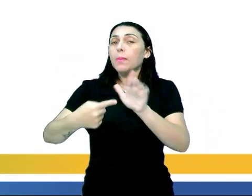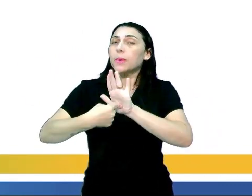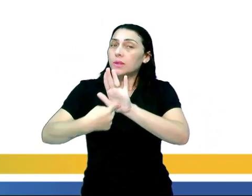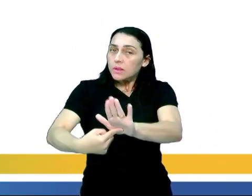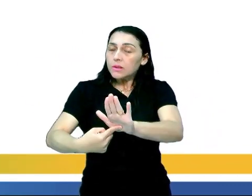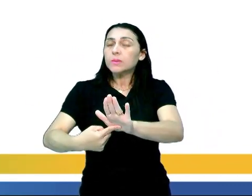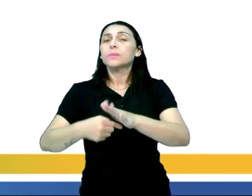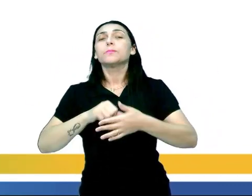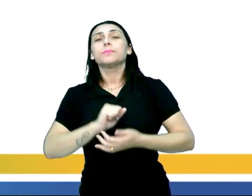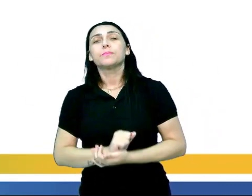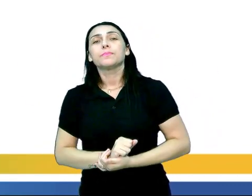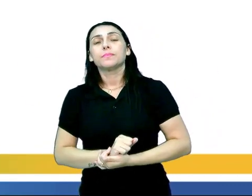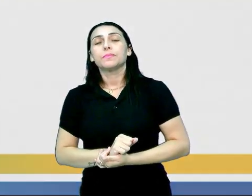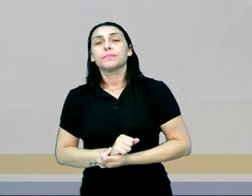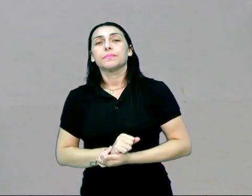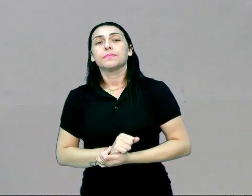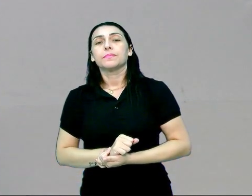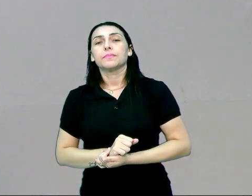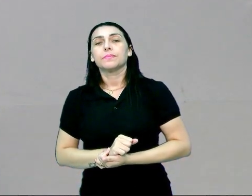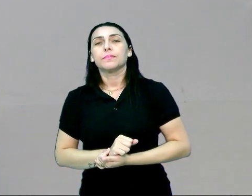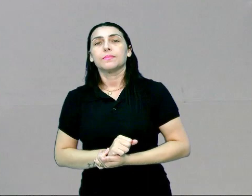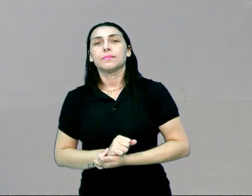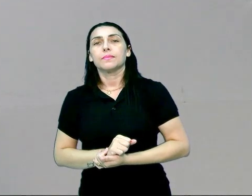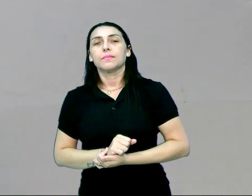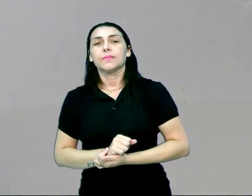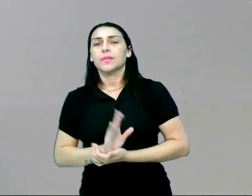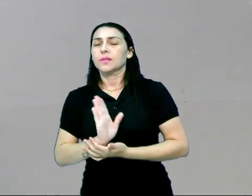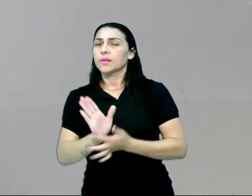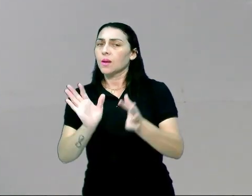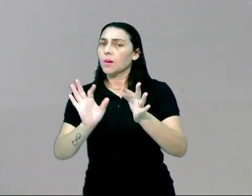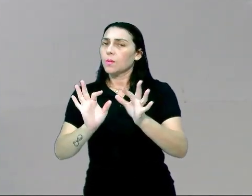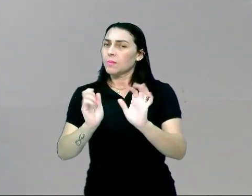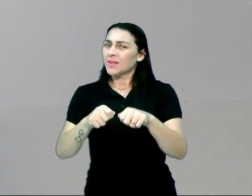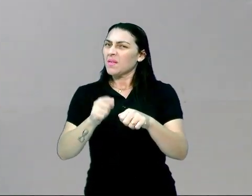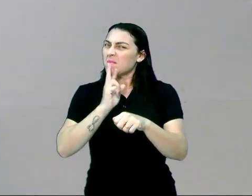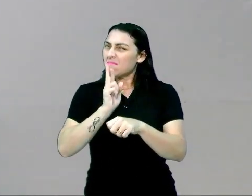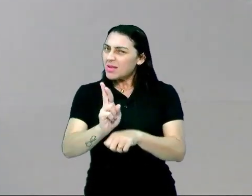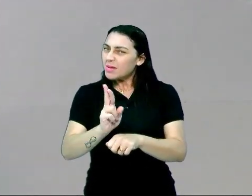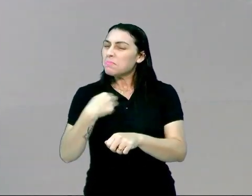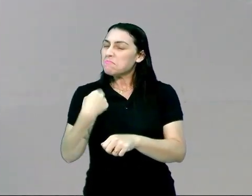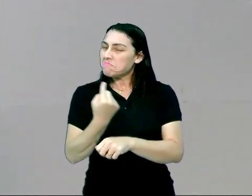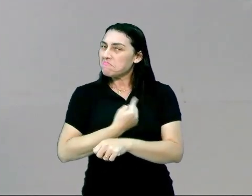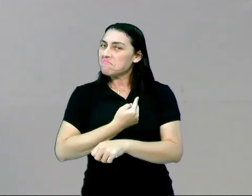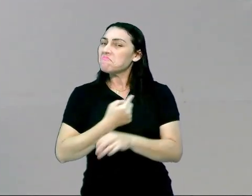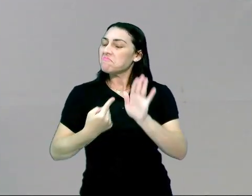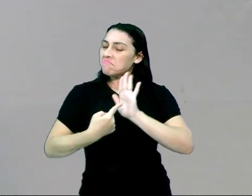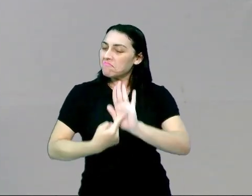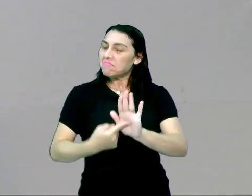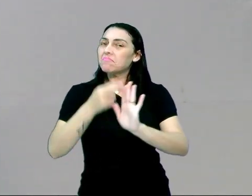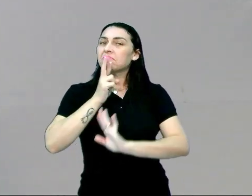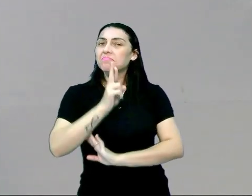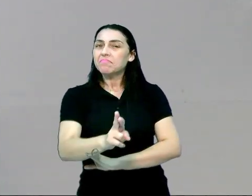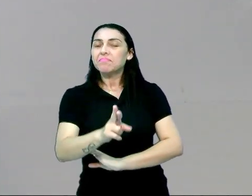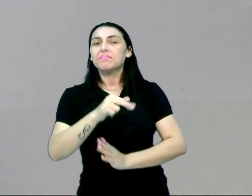Então, normalmente, essa daí é uma perguntinha, daqui a pouco a gente vai responder, porque a gente mostra aqui o